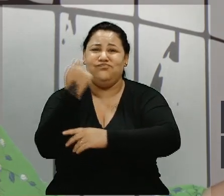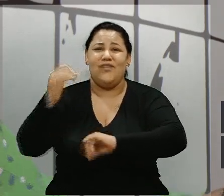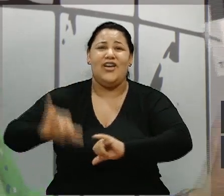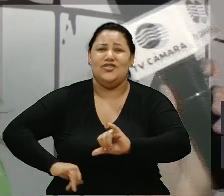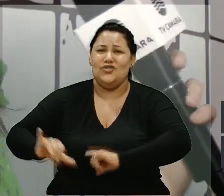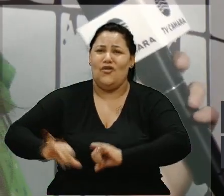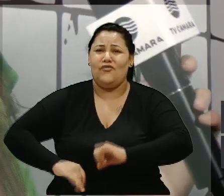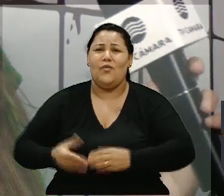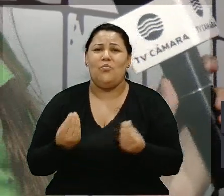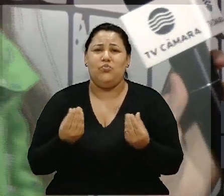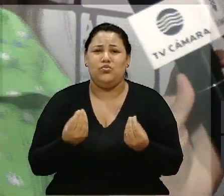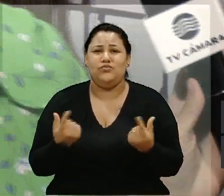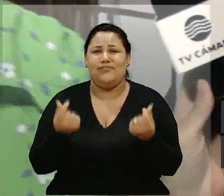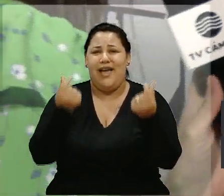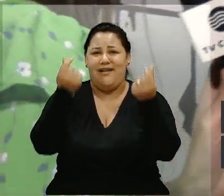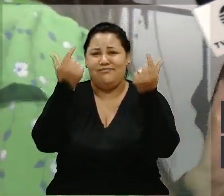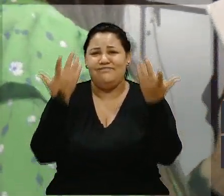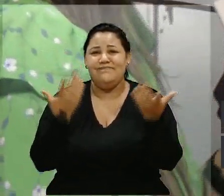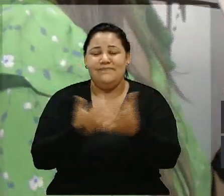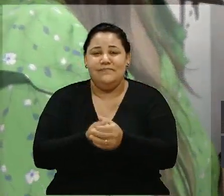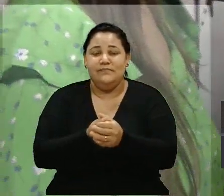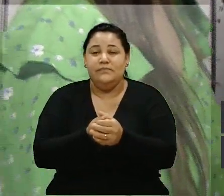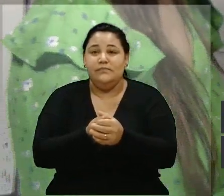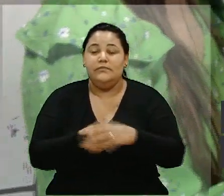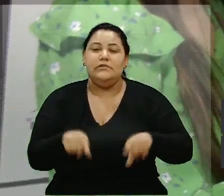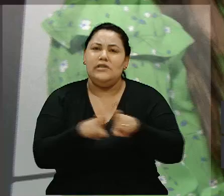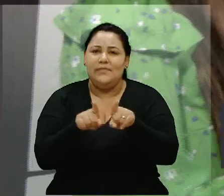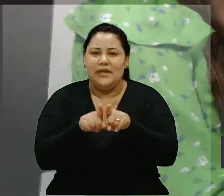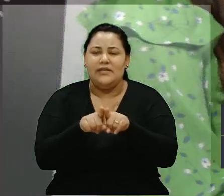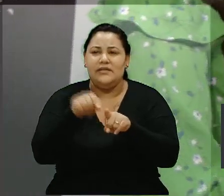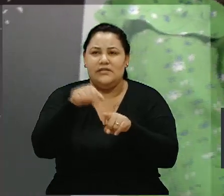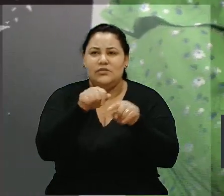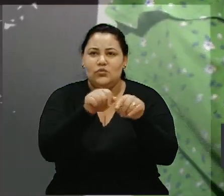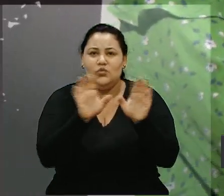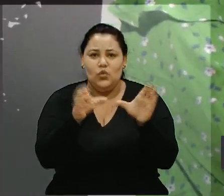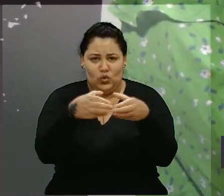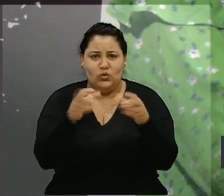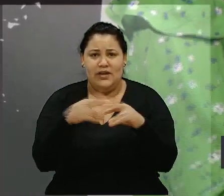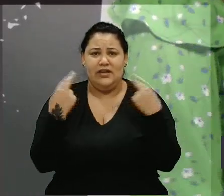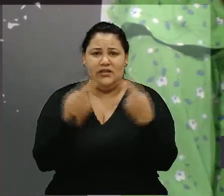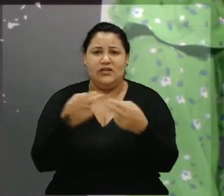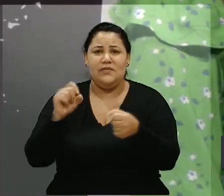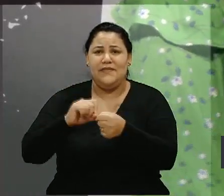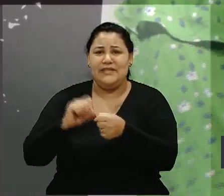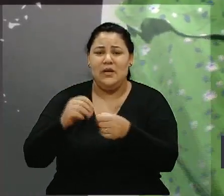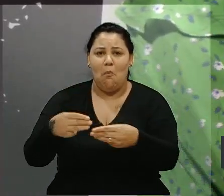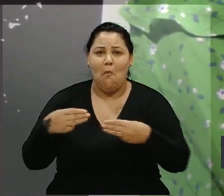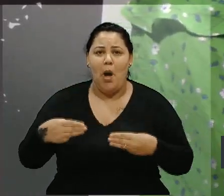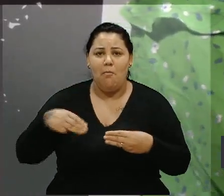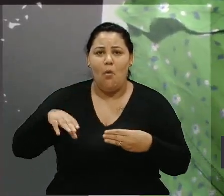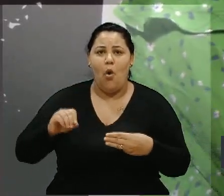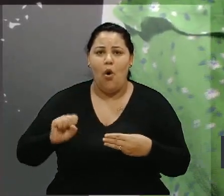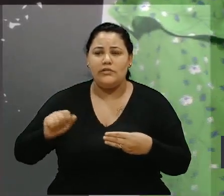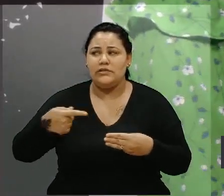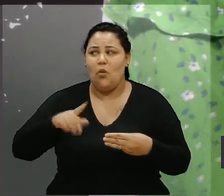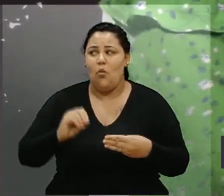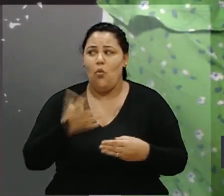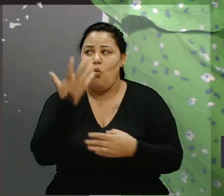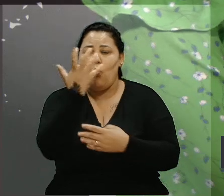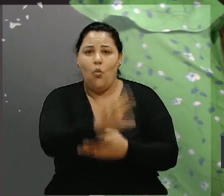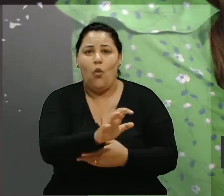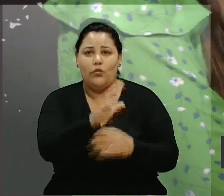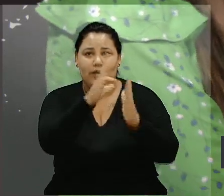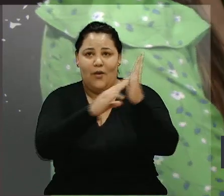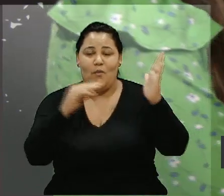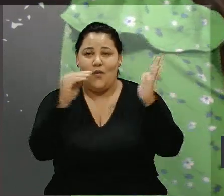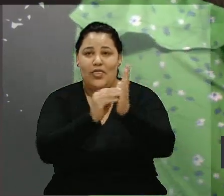questão. Inclusive, o parlamento está se reunindo para já em fazer uma moção coletiva contra esse modelo,